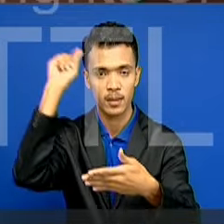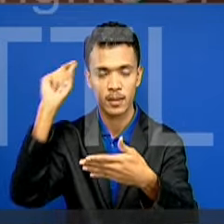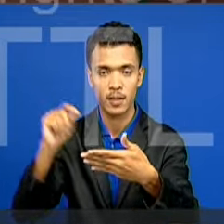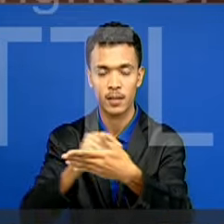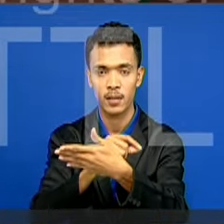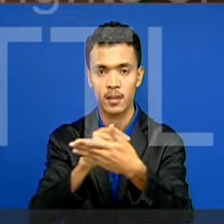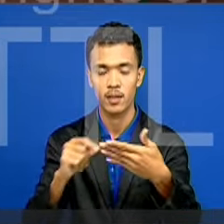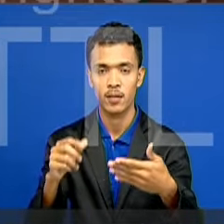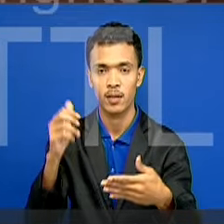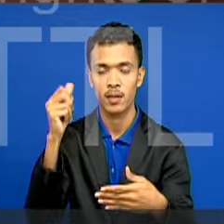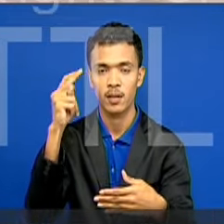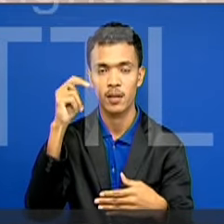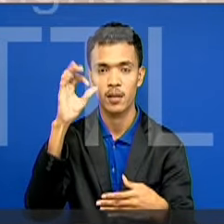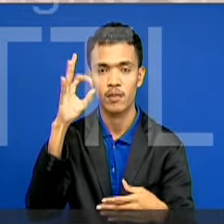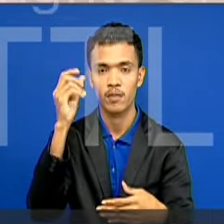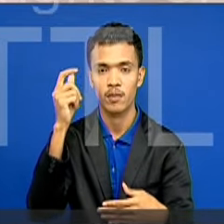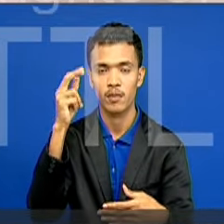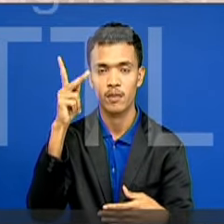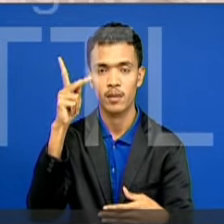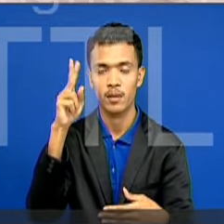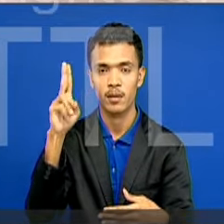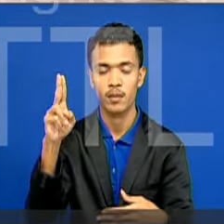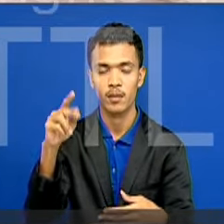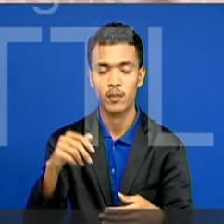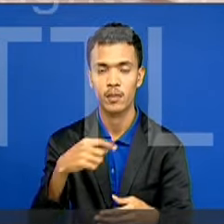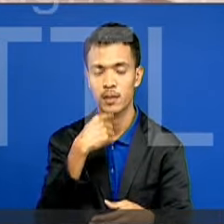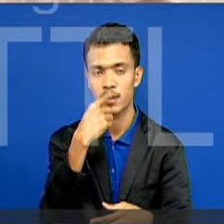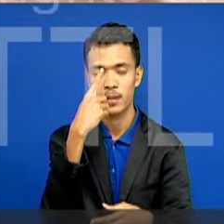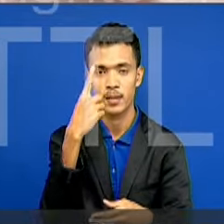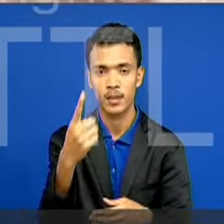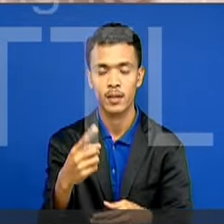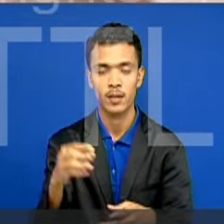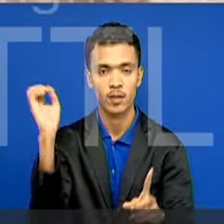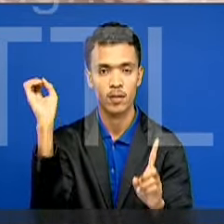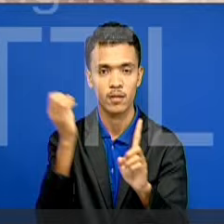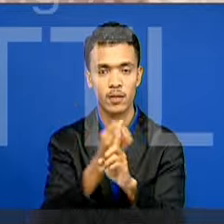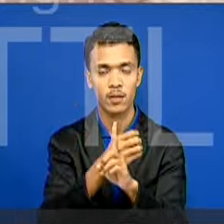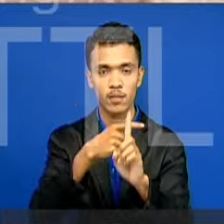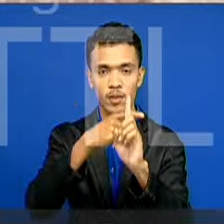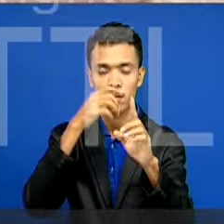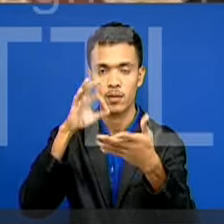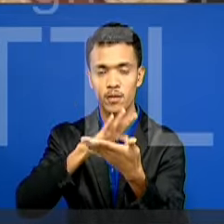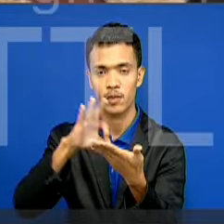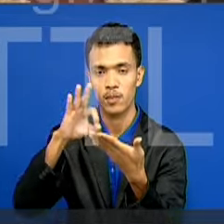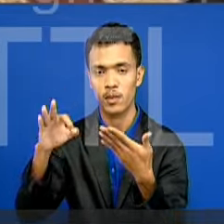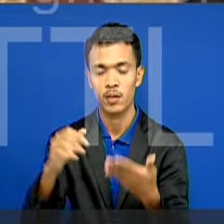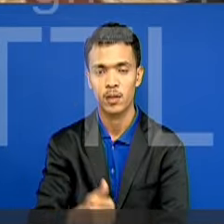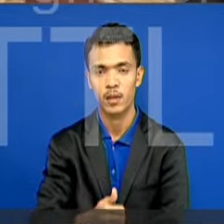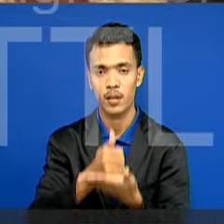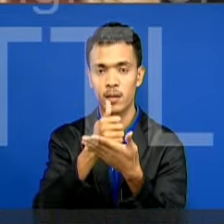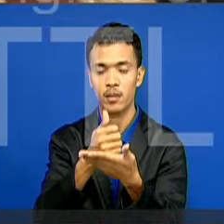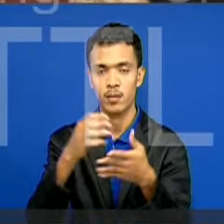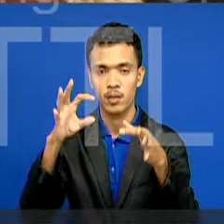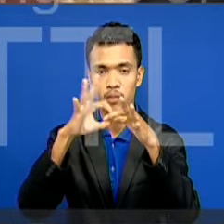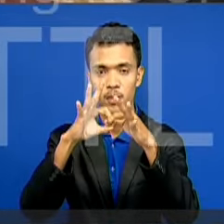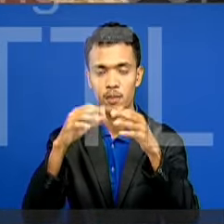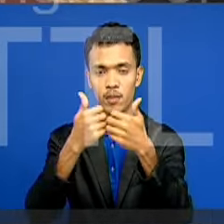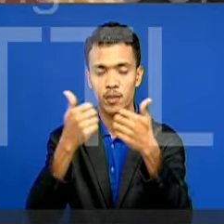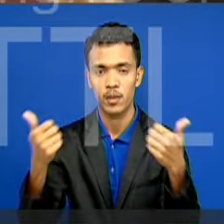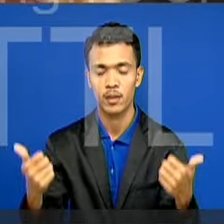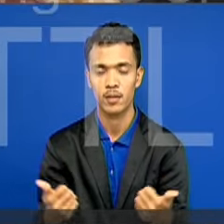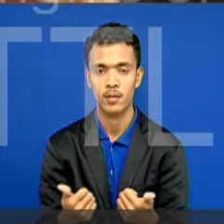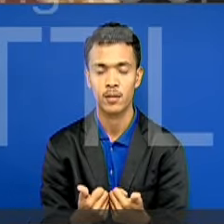Secretário-Geral Anaprofico Timor-Leste, Joanico José Ximenes Ateten, objetivo de formação né, que facilita membro da Associação